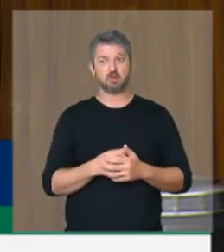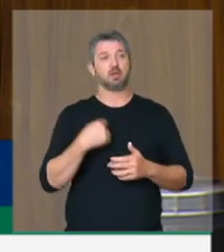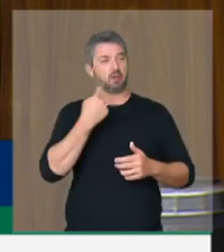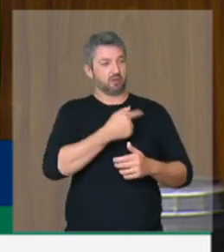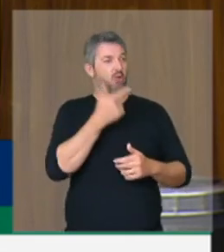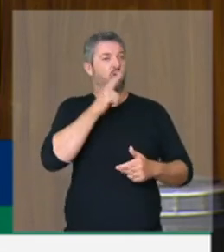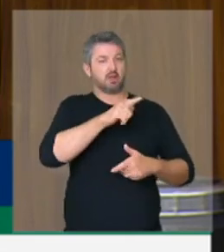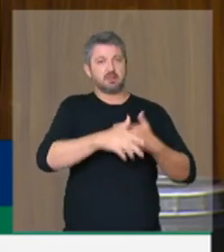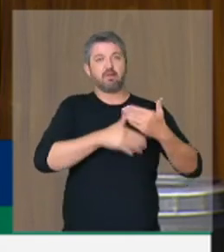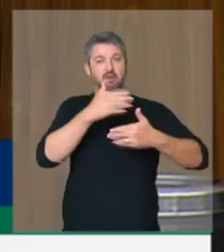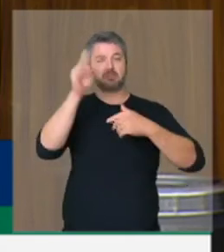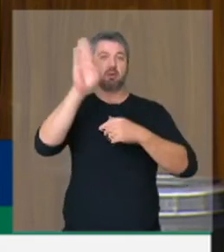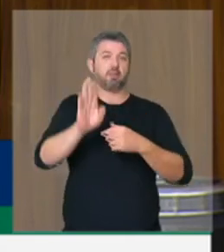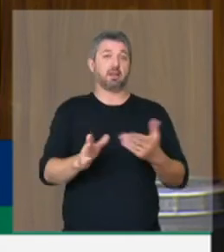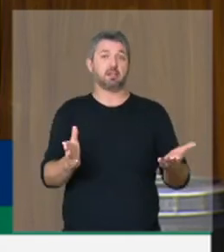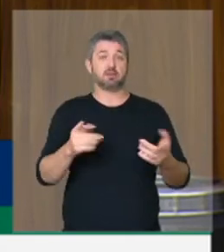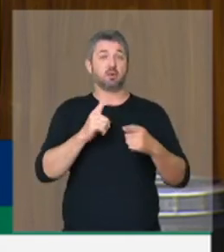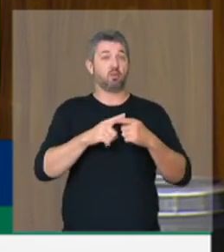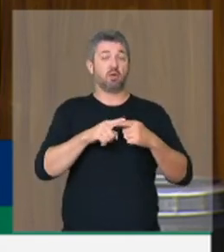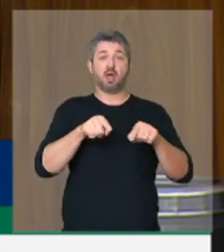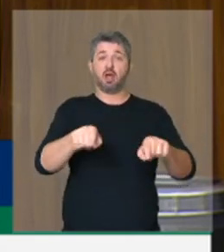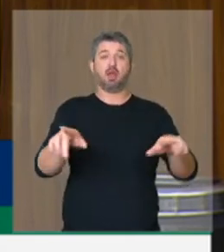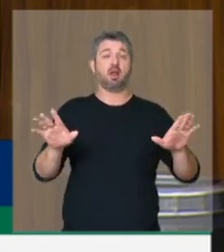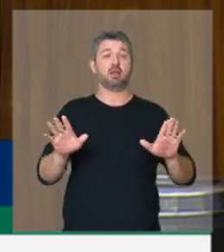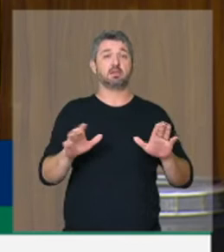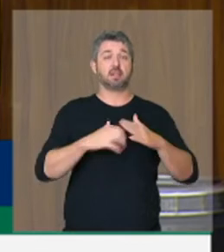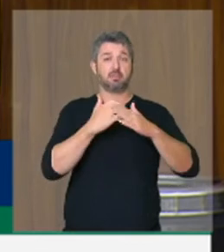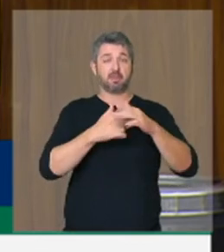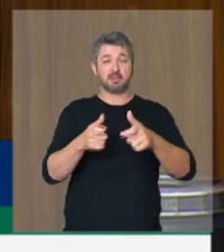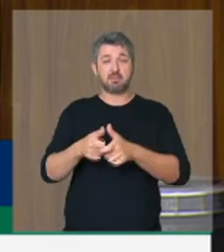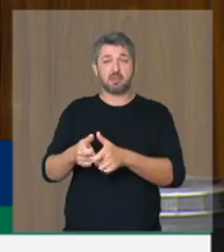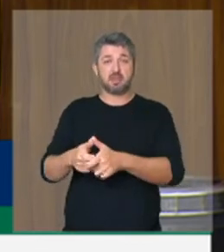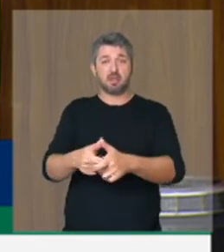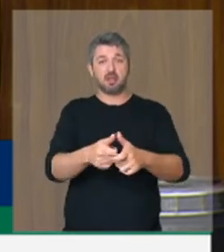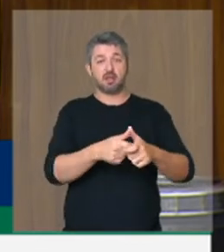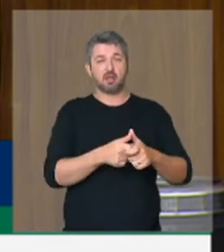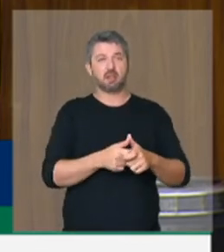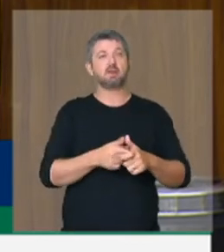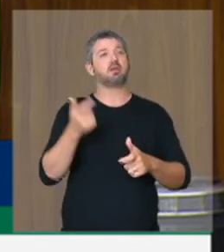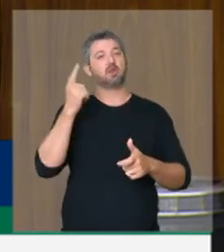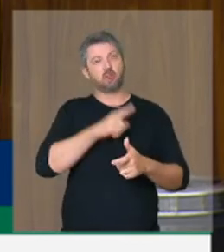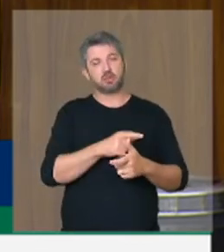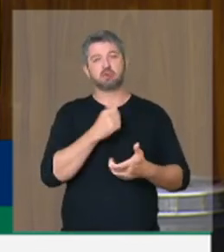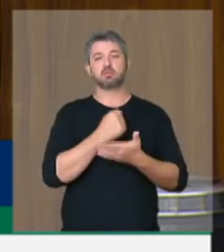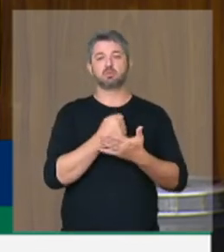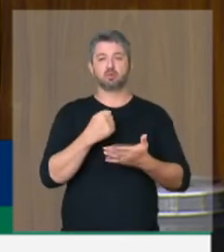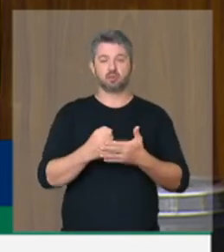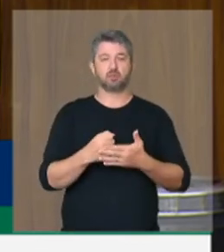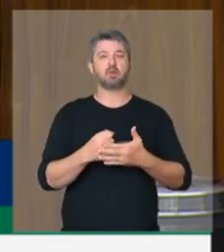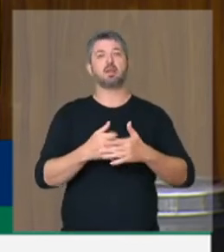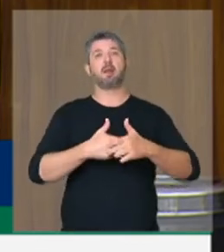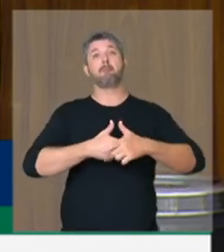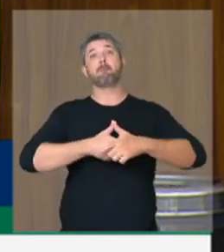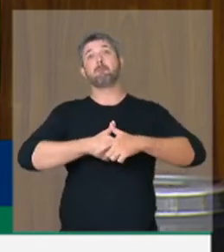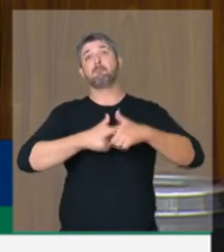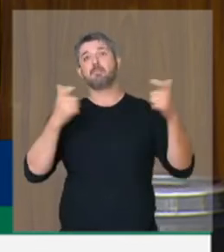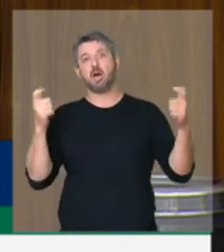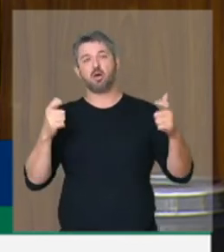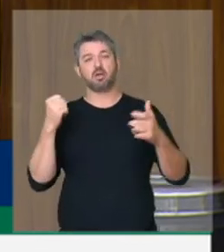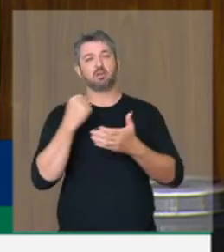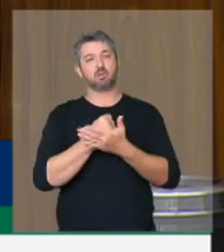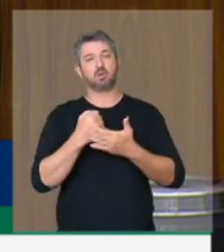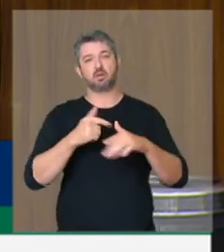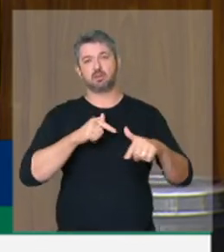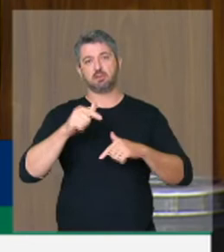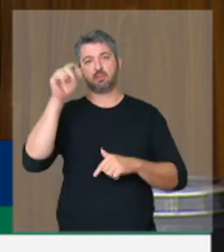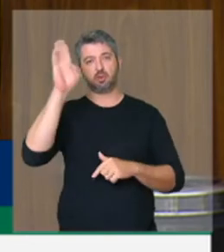Brasil avançar. Porque são elas, as micro e pequenas empresas, que geram a ampla maioria dos empregos nesse